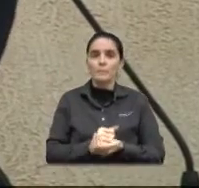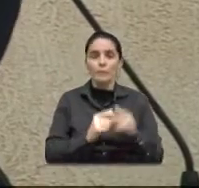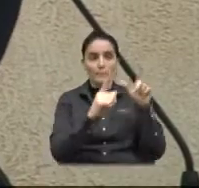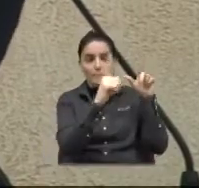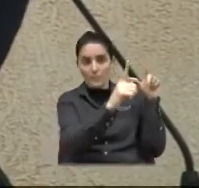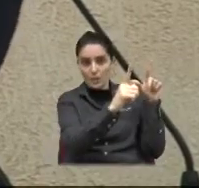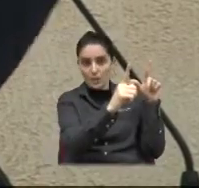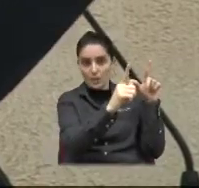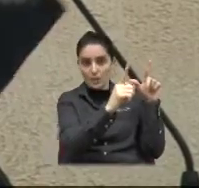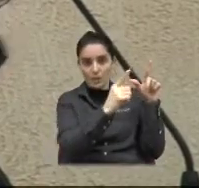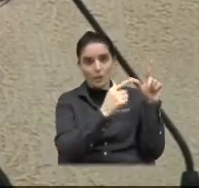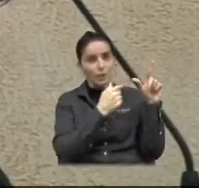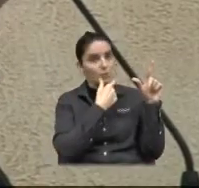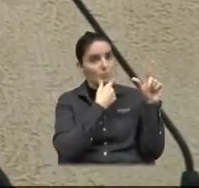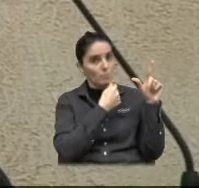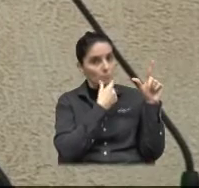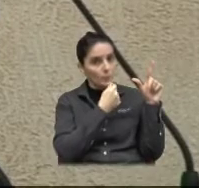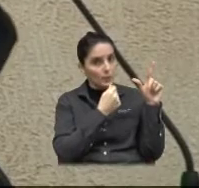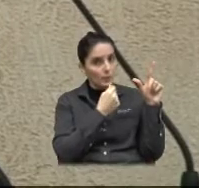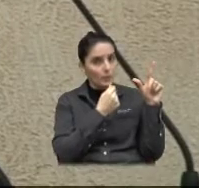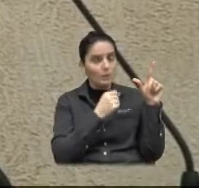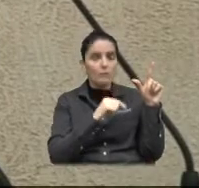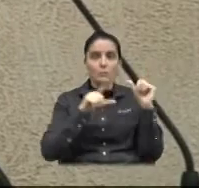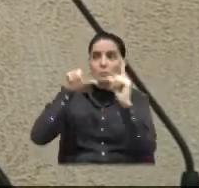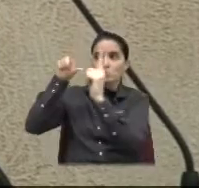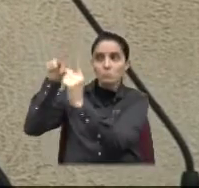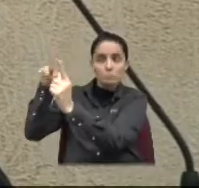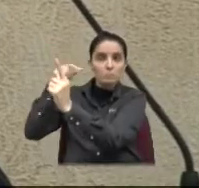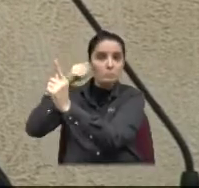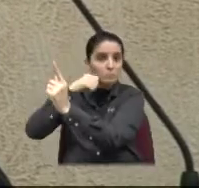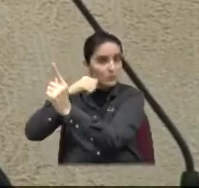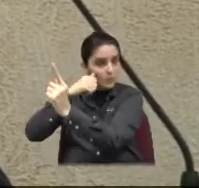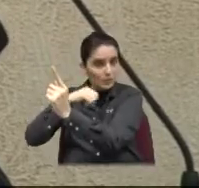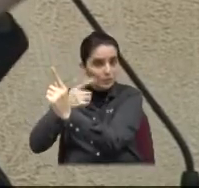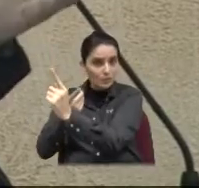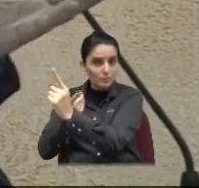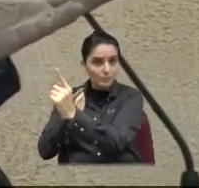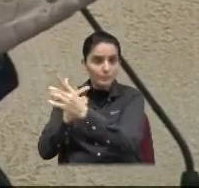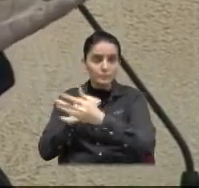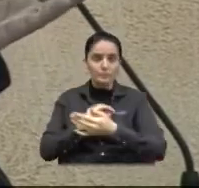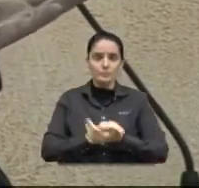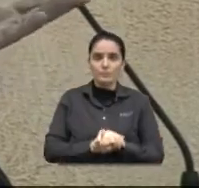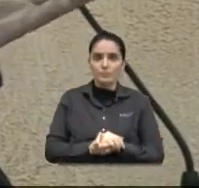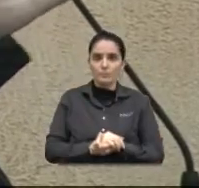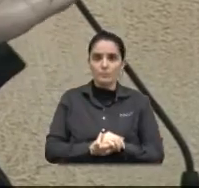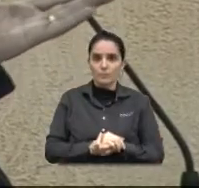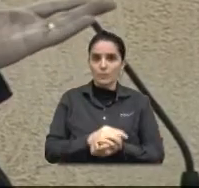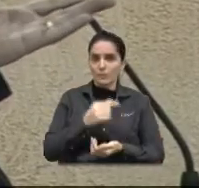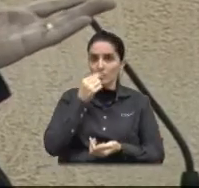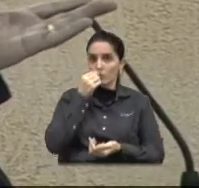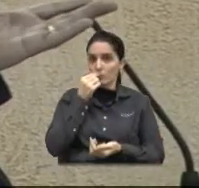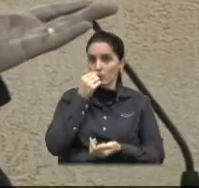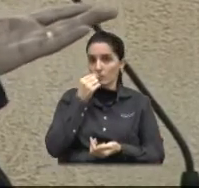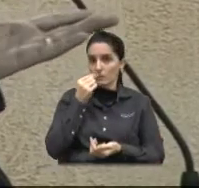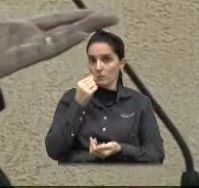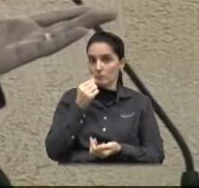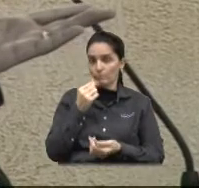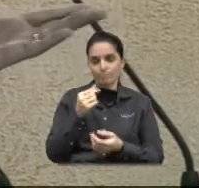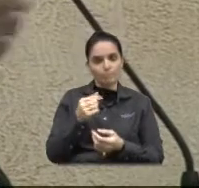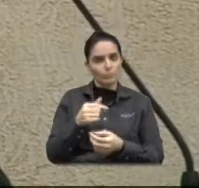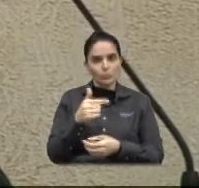tem banheiro masculino e feminino eu não vejo outro gênio